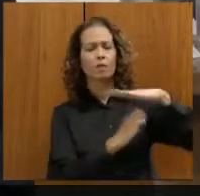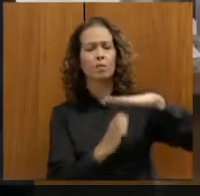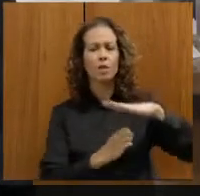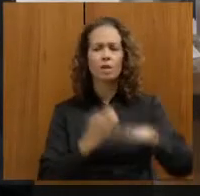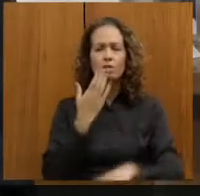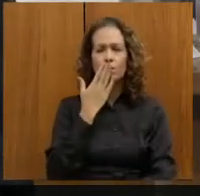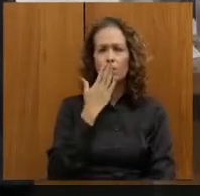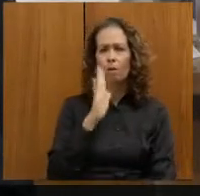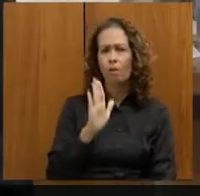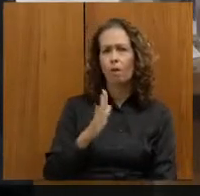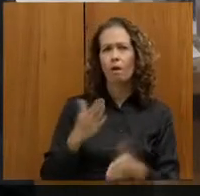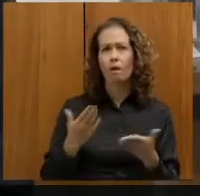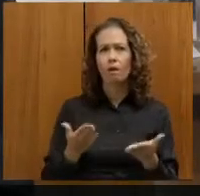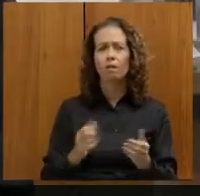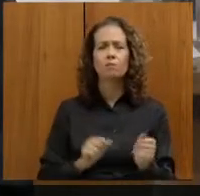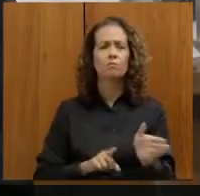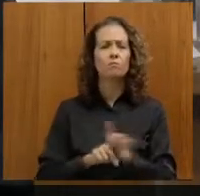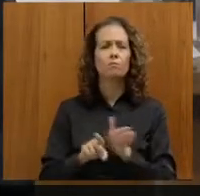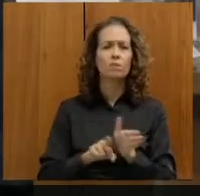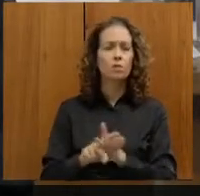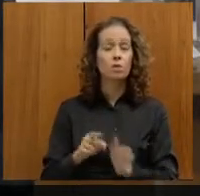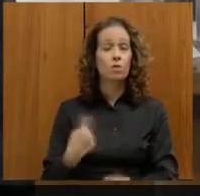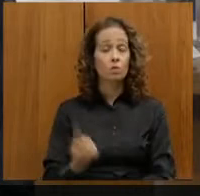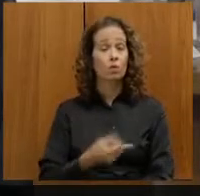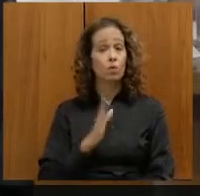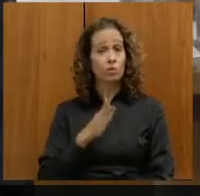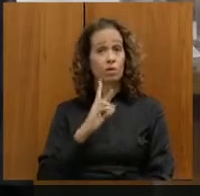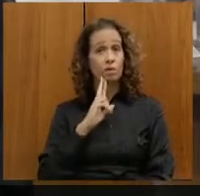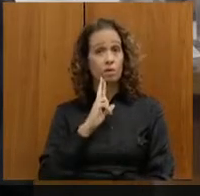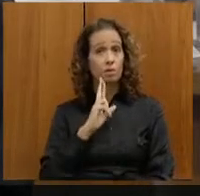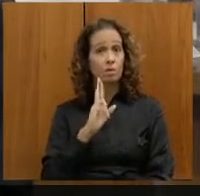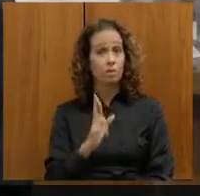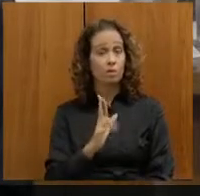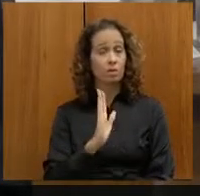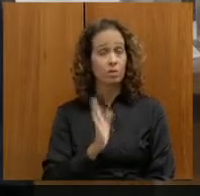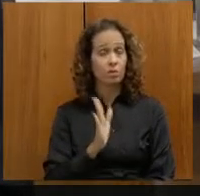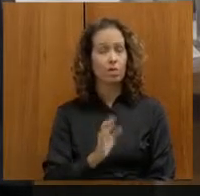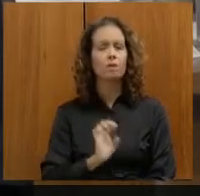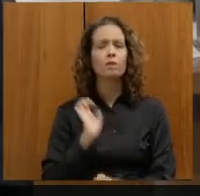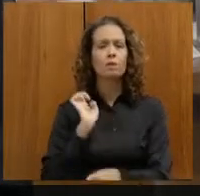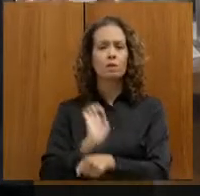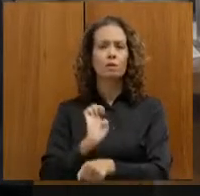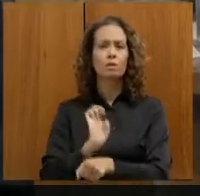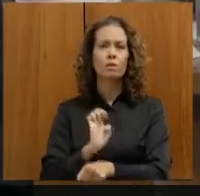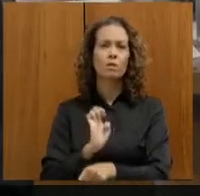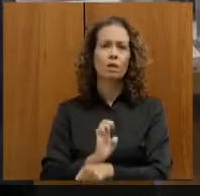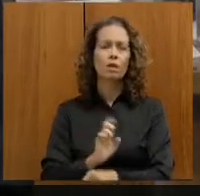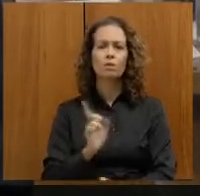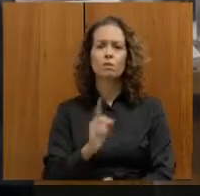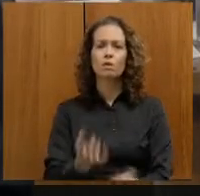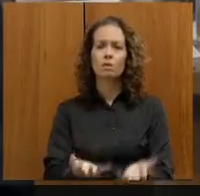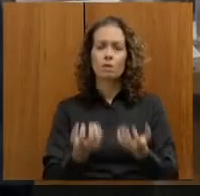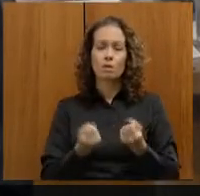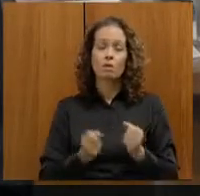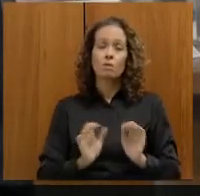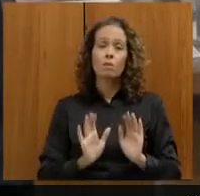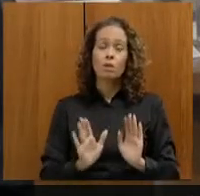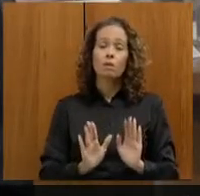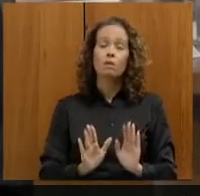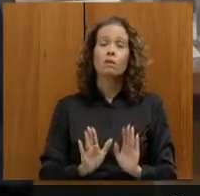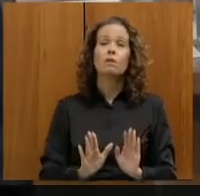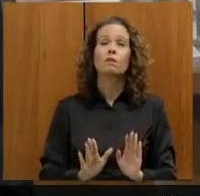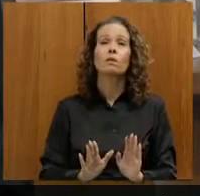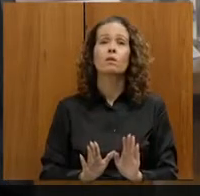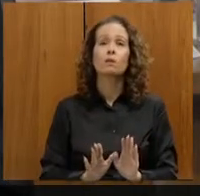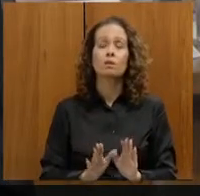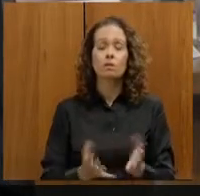nós se falou né eu já fiz aqui medo gente respondeu né o estado deixa arrecadar na realidade o estado atrai investimentos